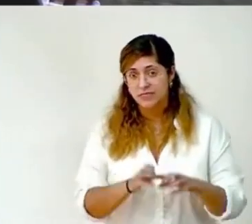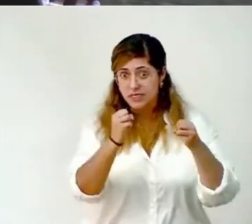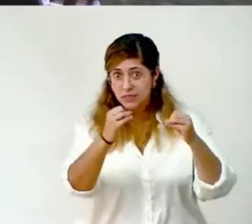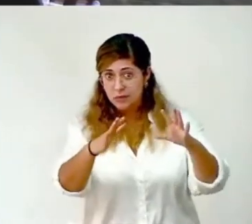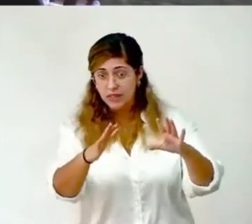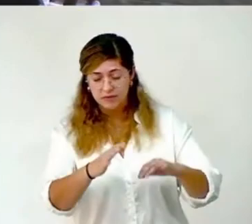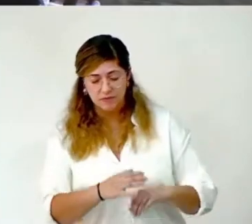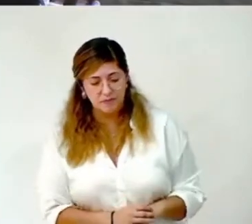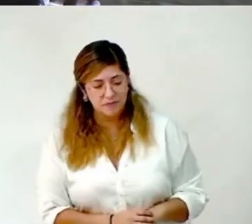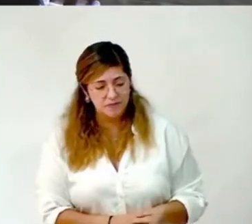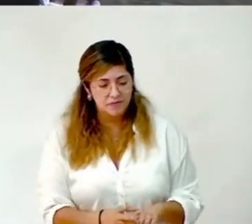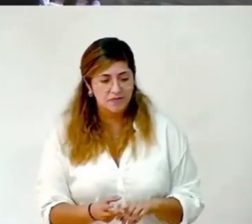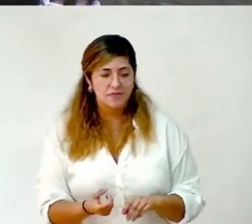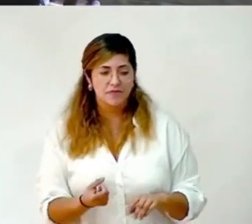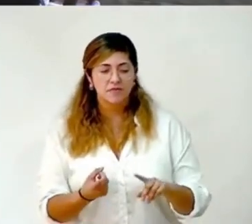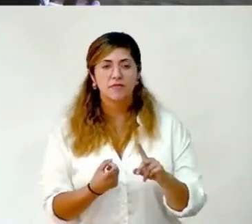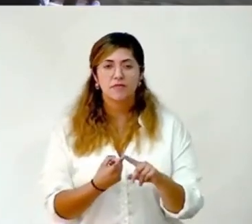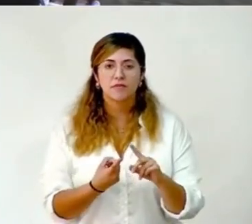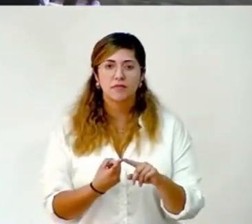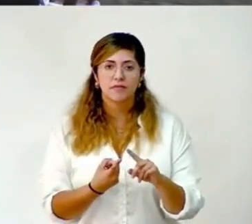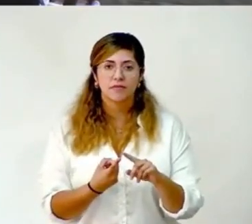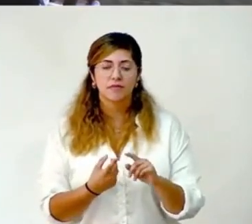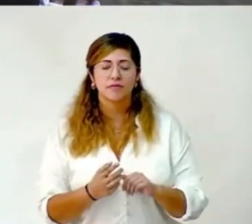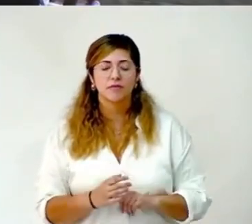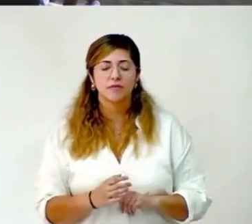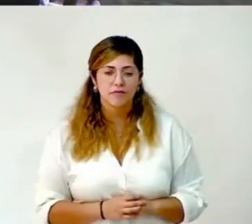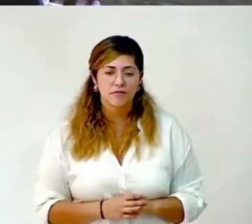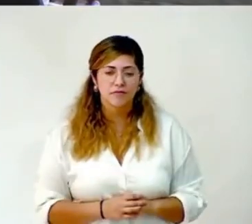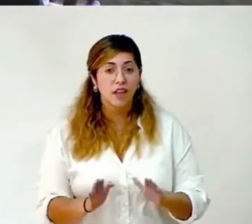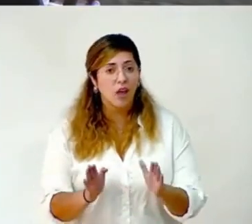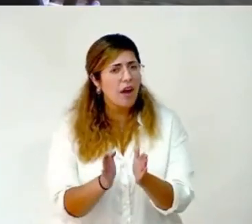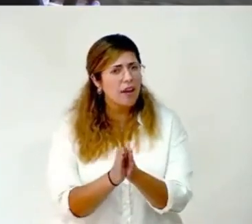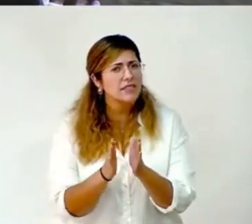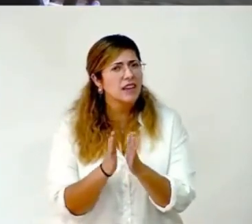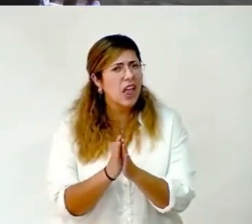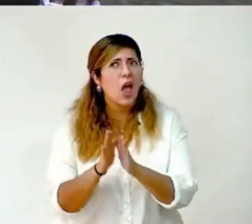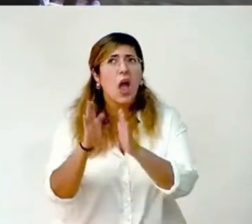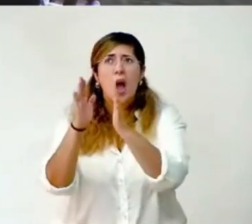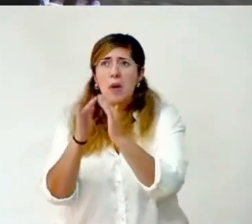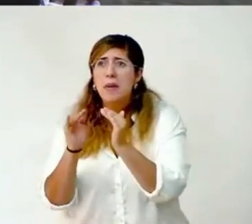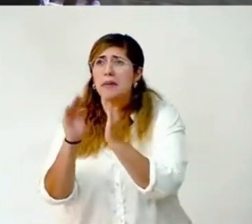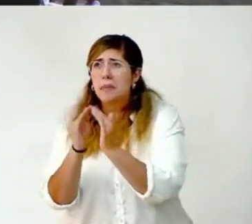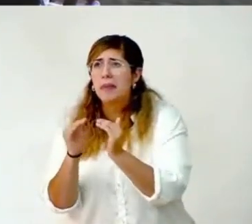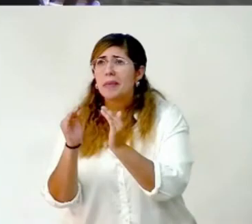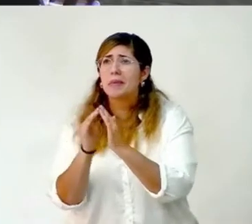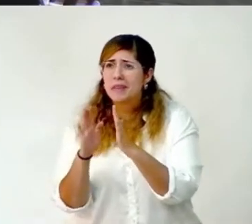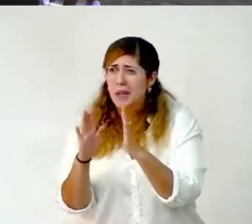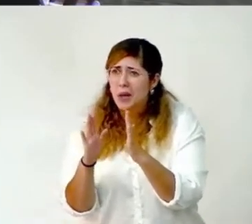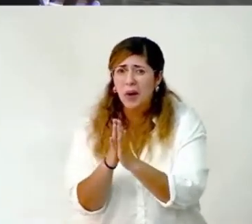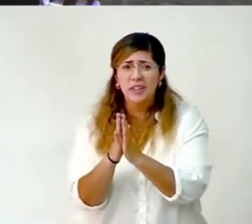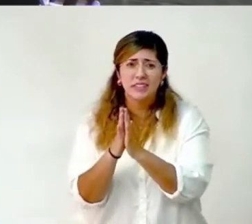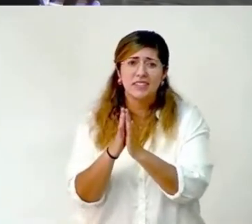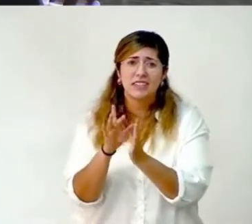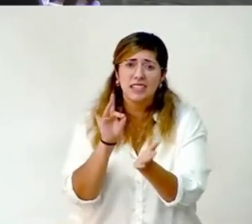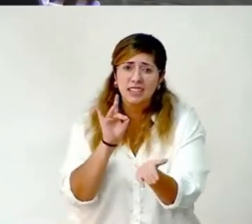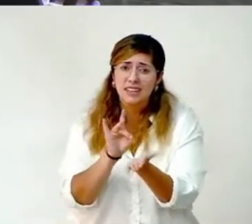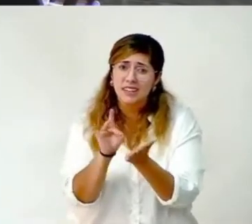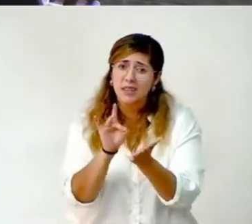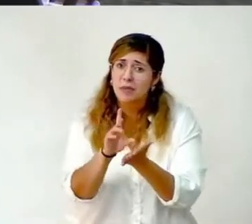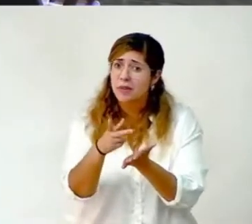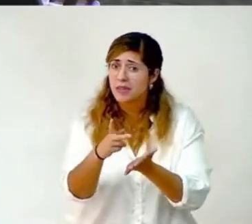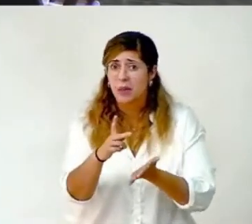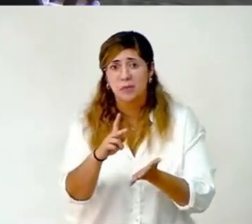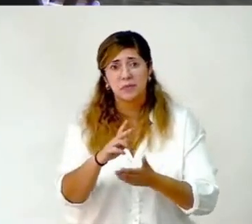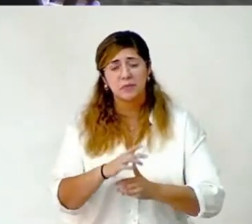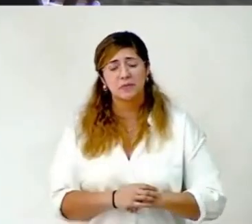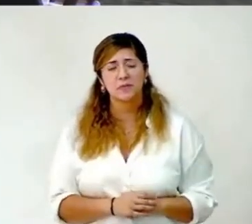O passo número 1, queridos, o passo número 1 é ore. Ore pelos seus inimigos. E